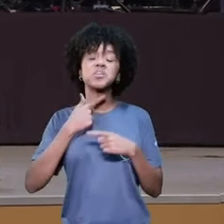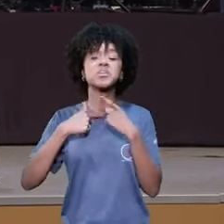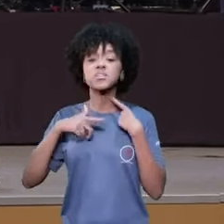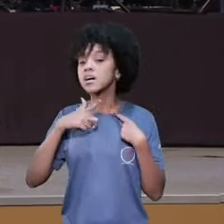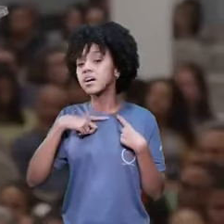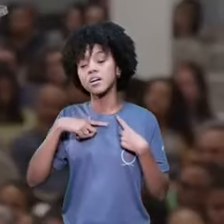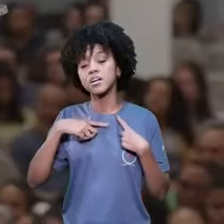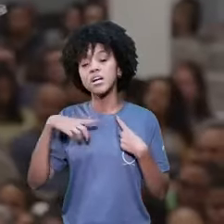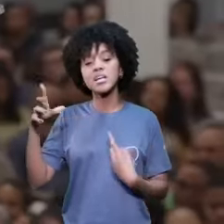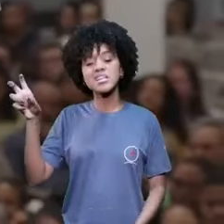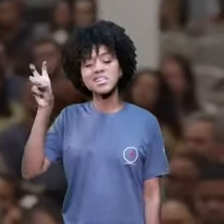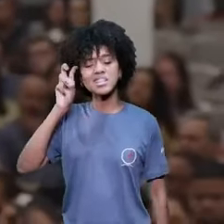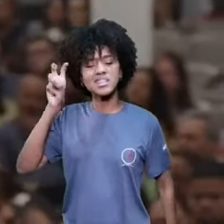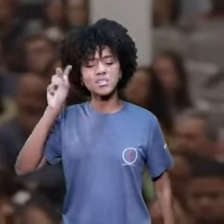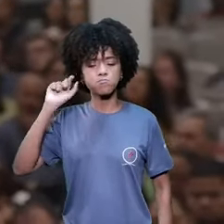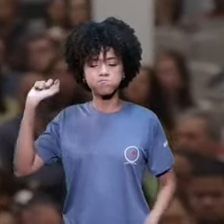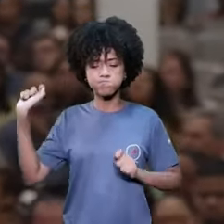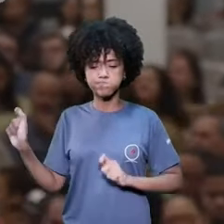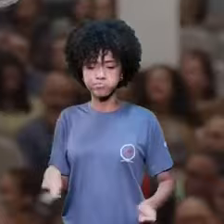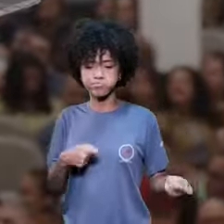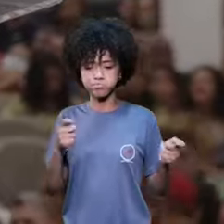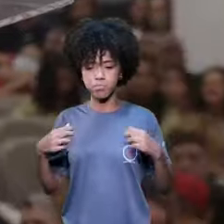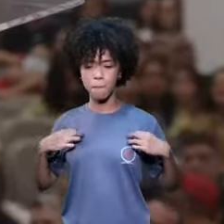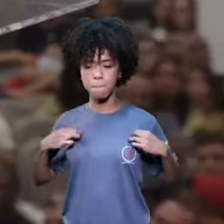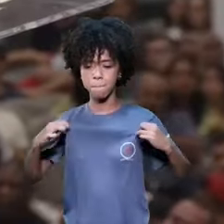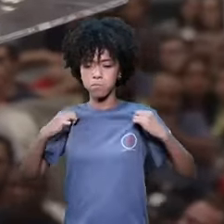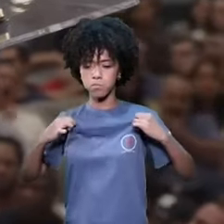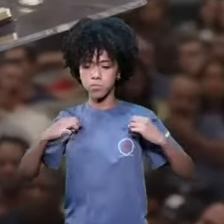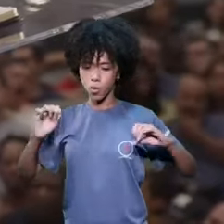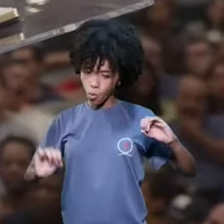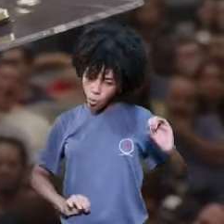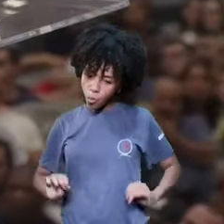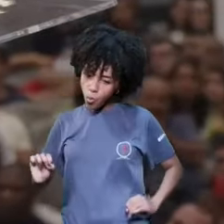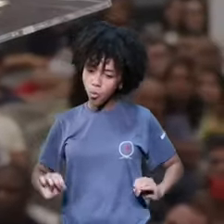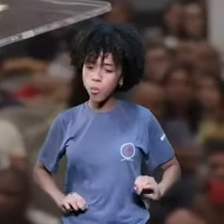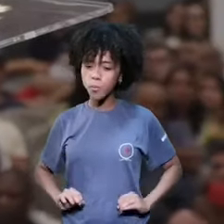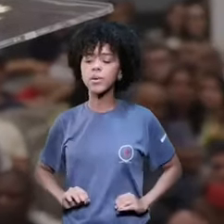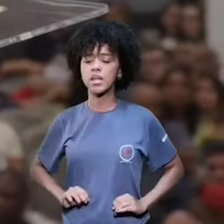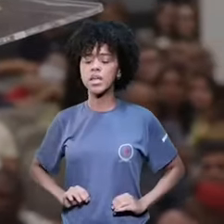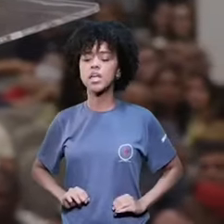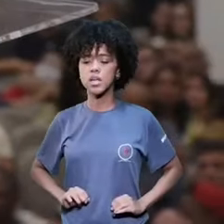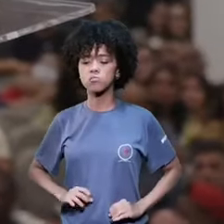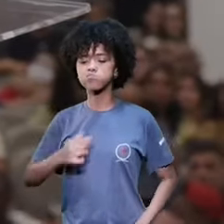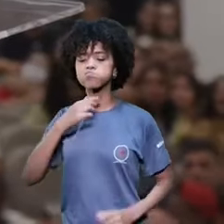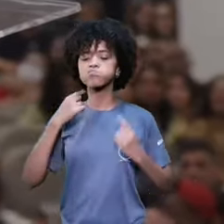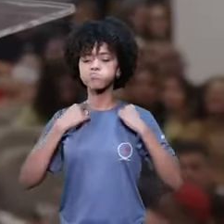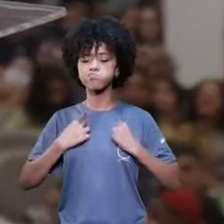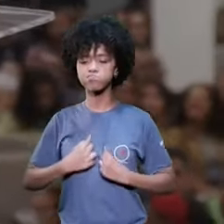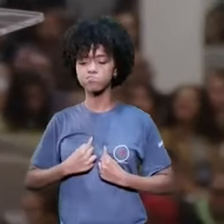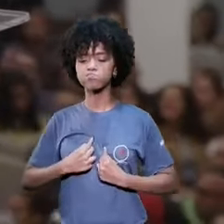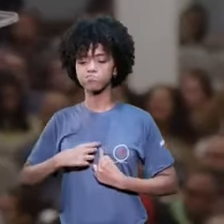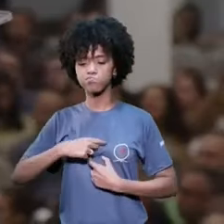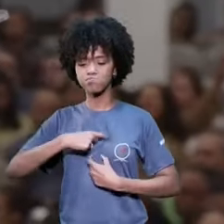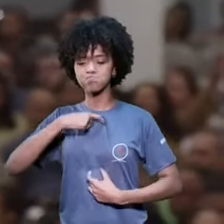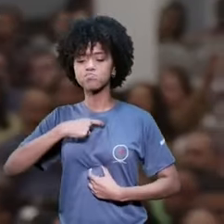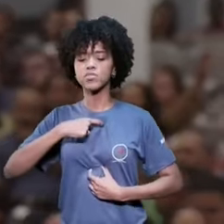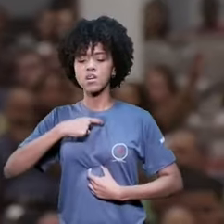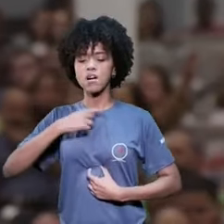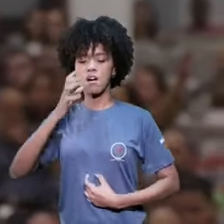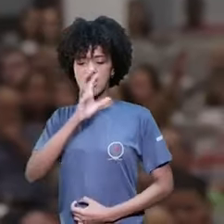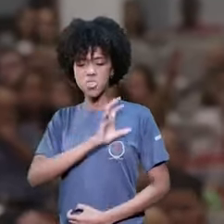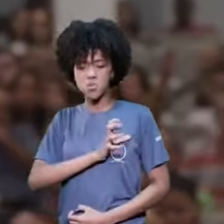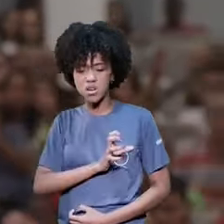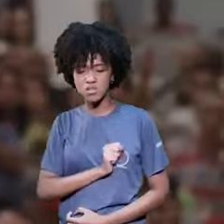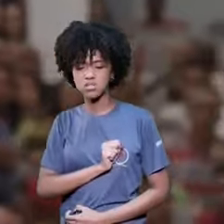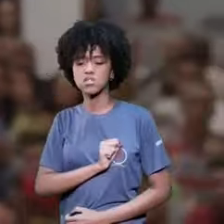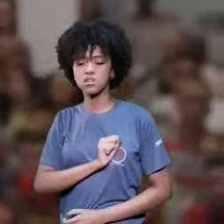toda quinta-feira eu coloco a minha blusa cinza de obreiro, prego o meu crachá da mídia, separo uma adoração,